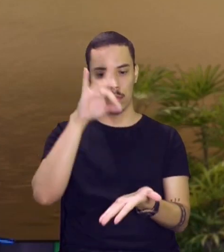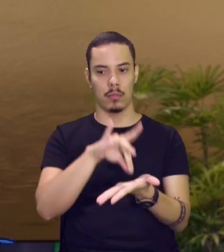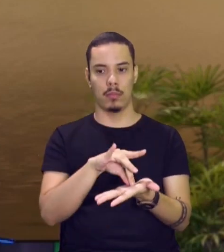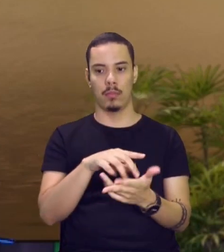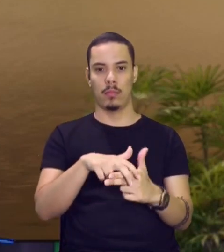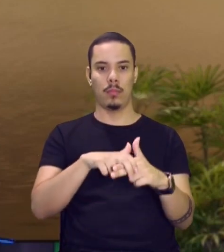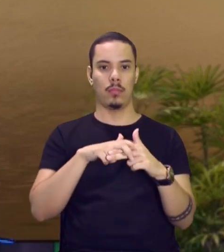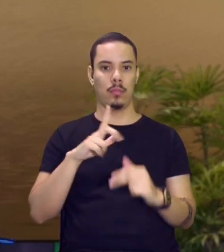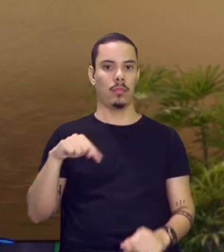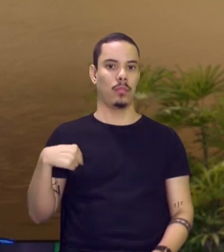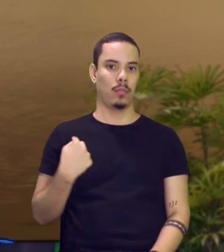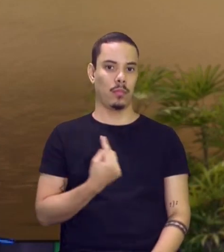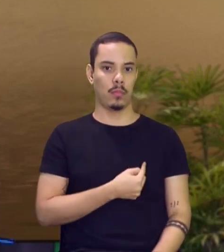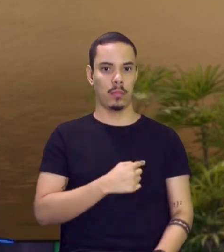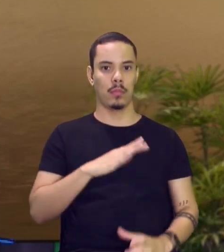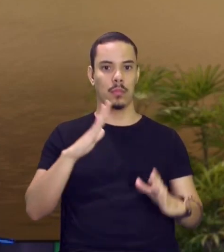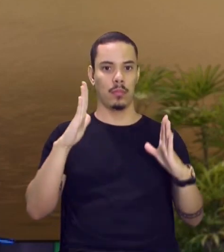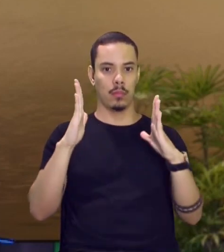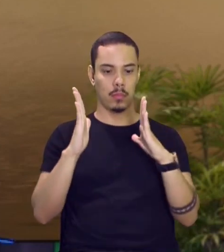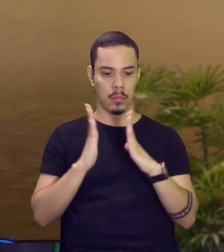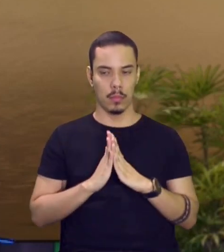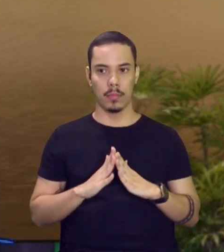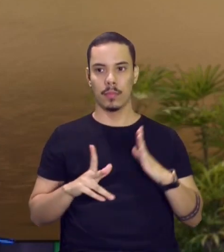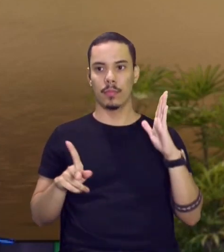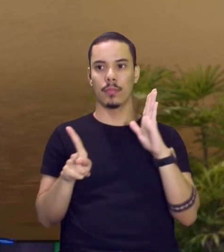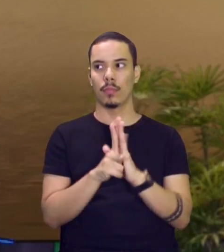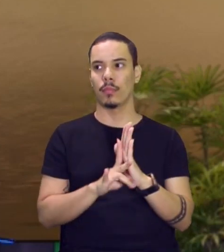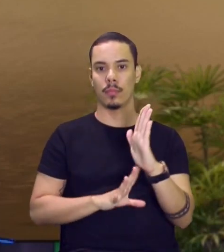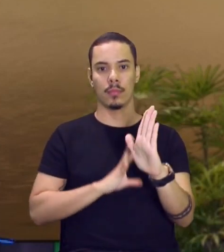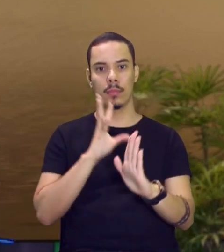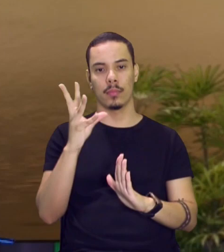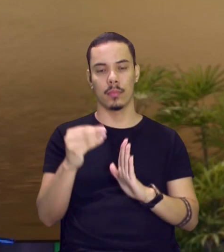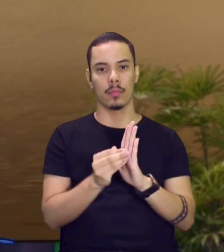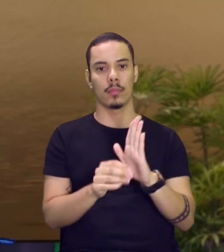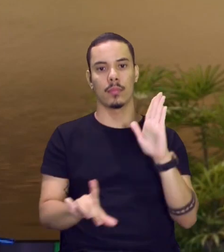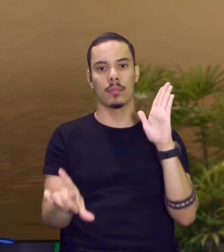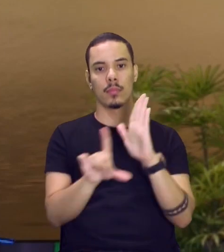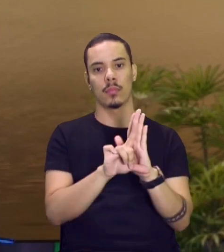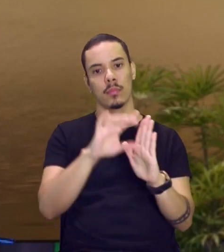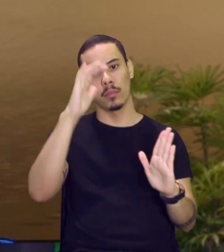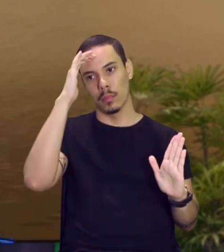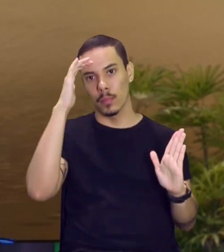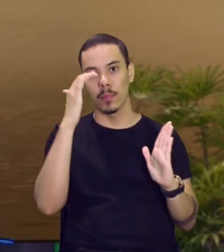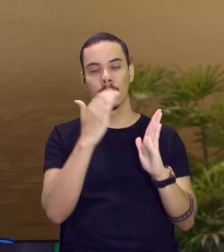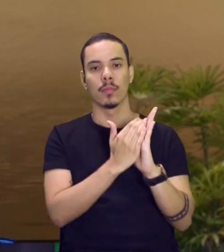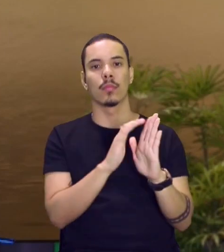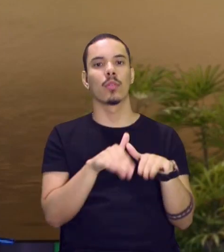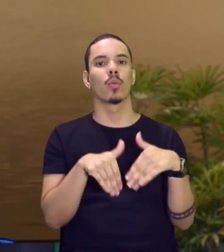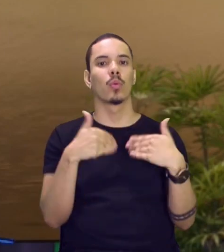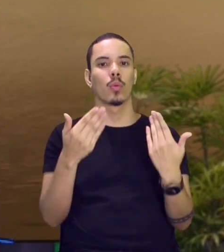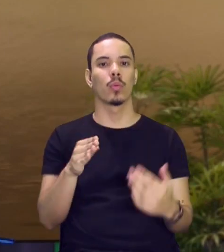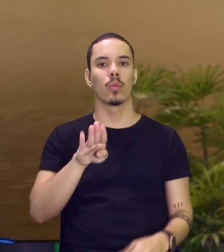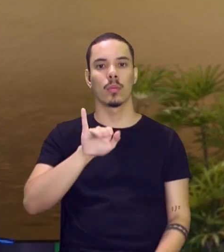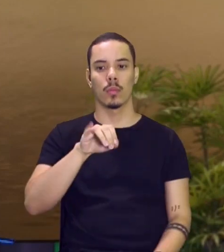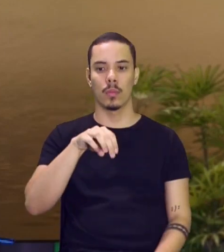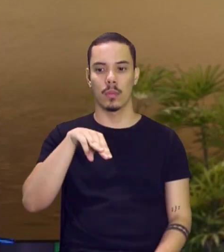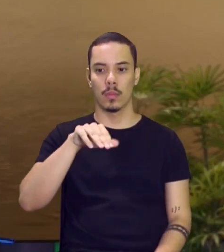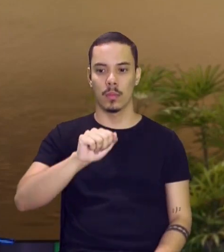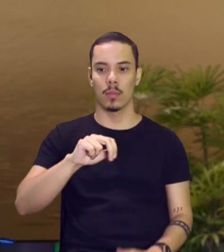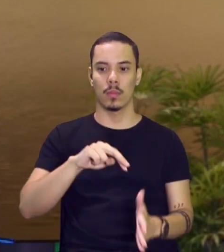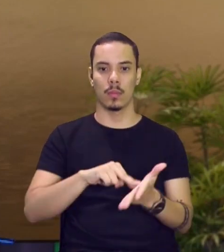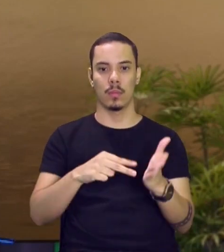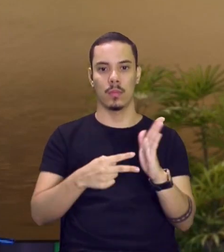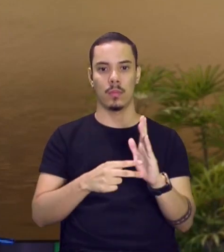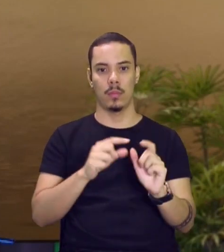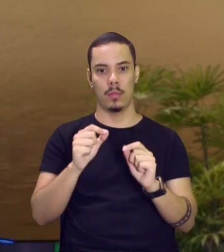Portanto, moro na Amazônia legal, no qual o bioma é o